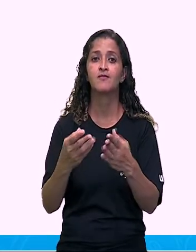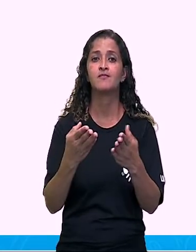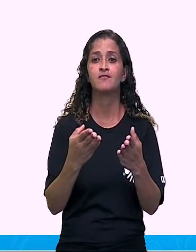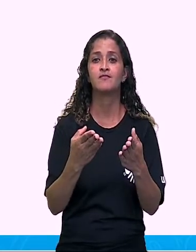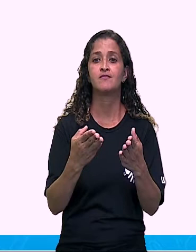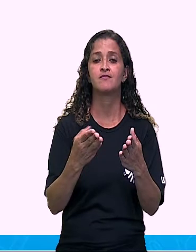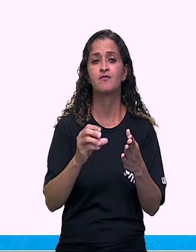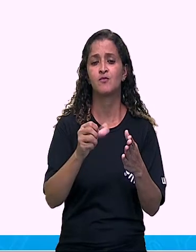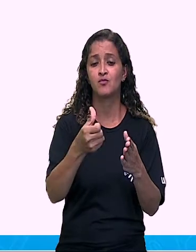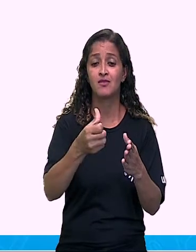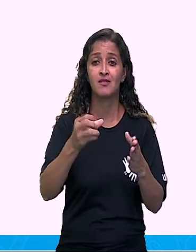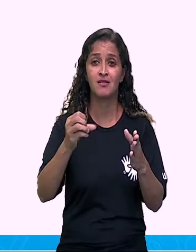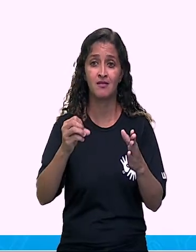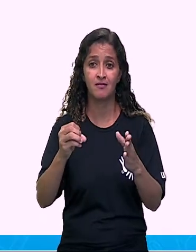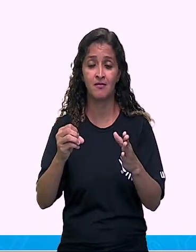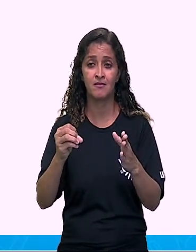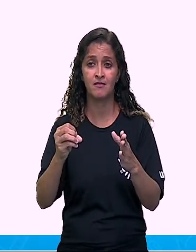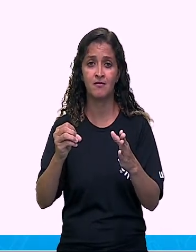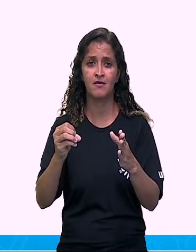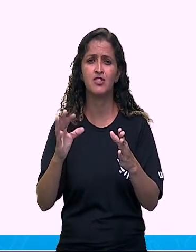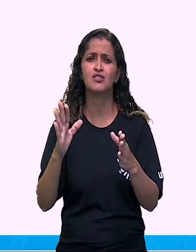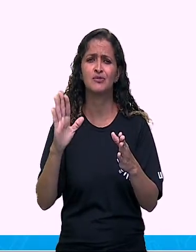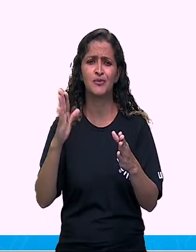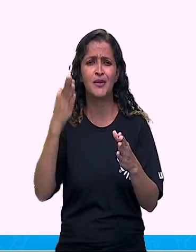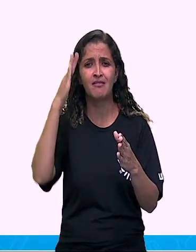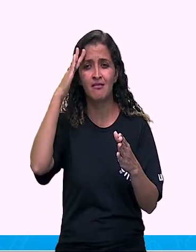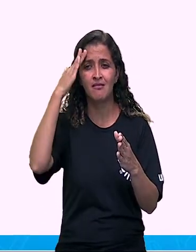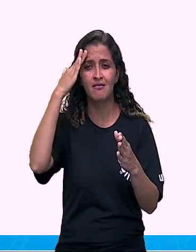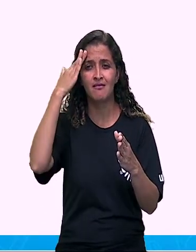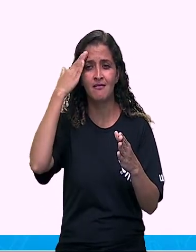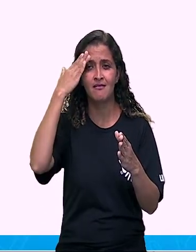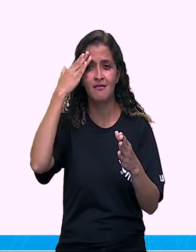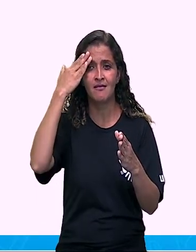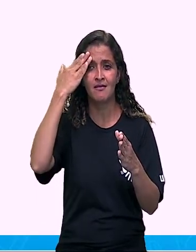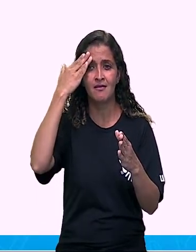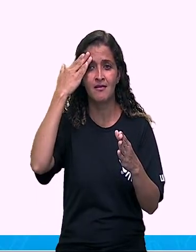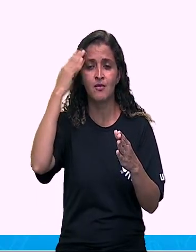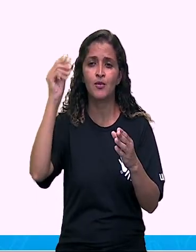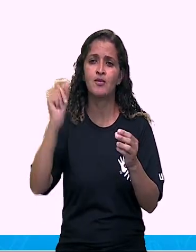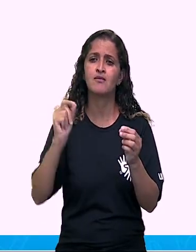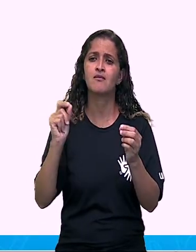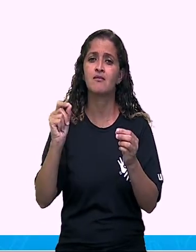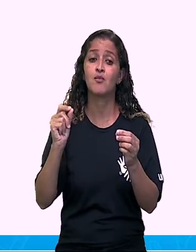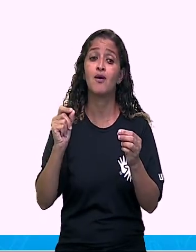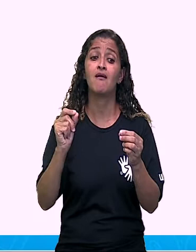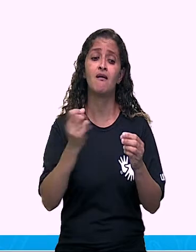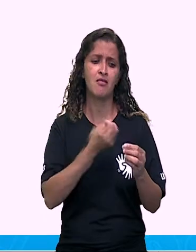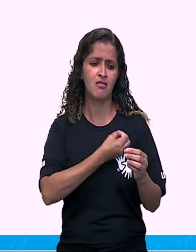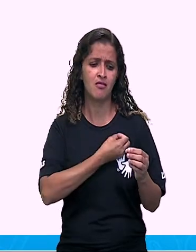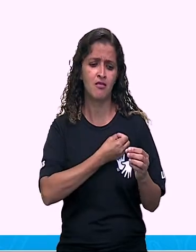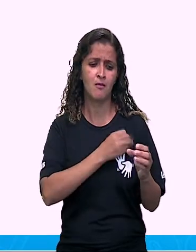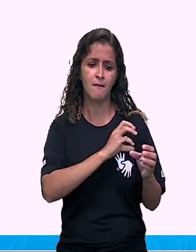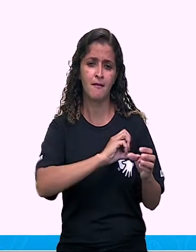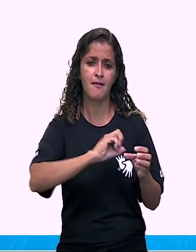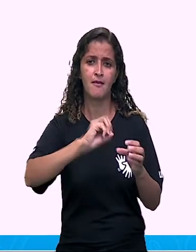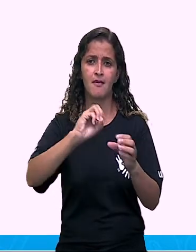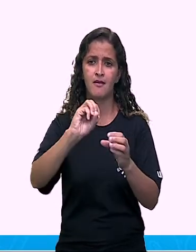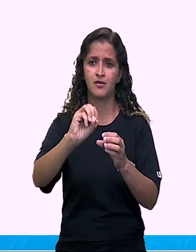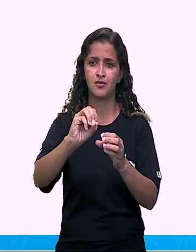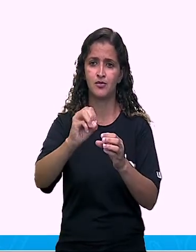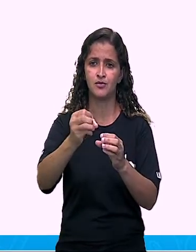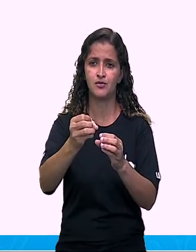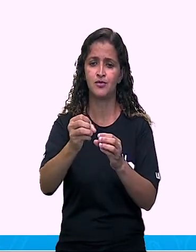dezena, nós já compreendemos que quando eu coloco o 1, é por